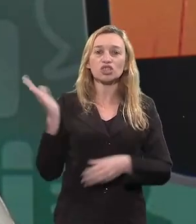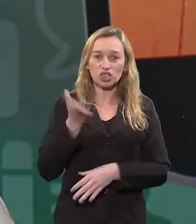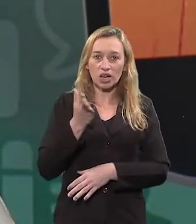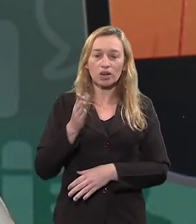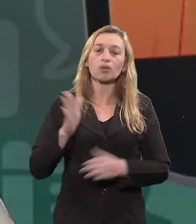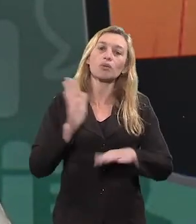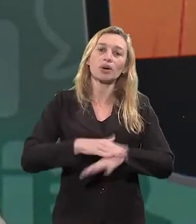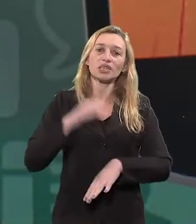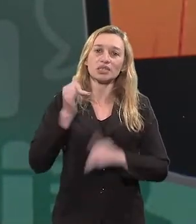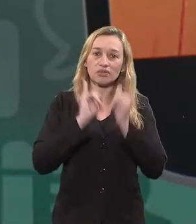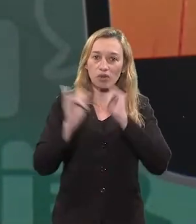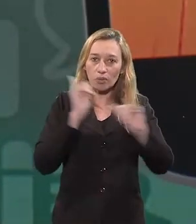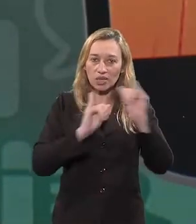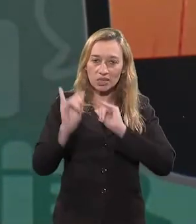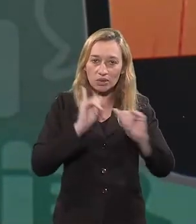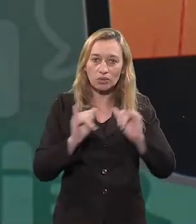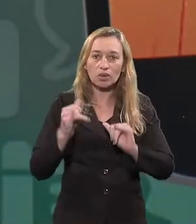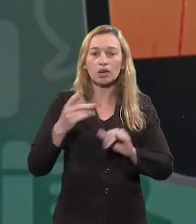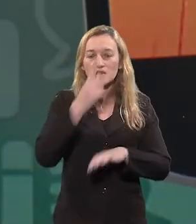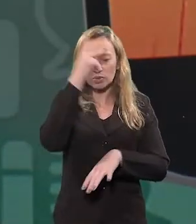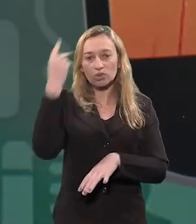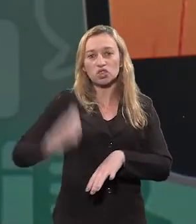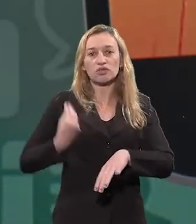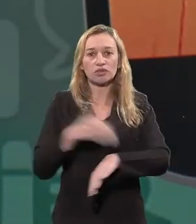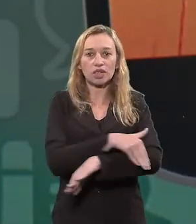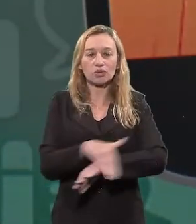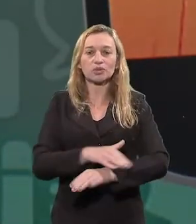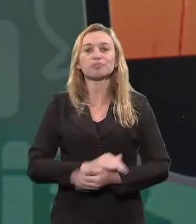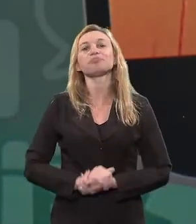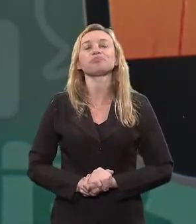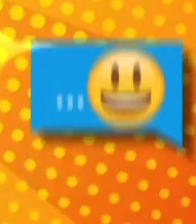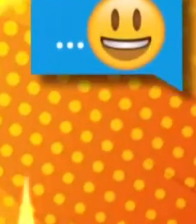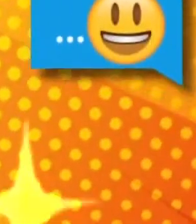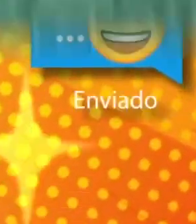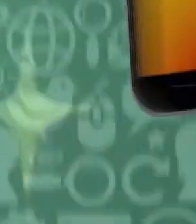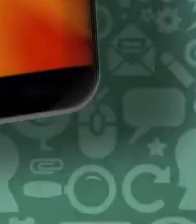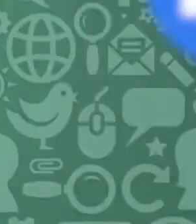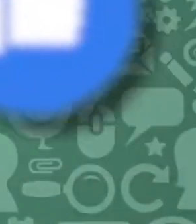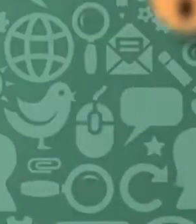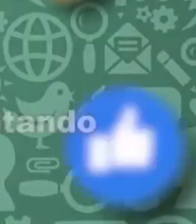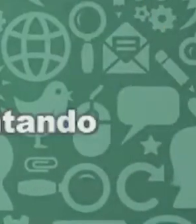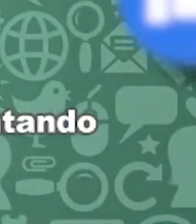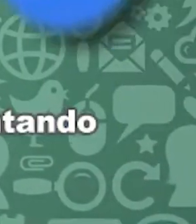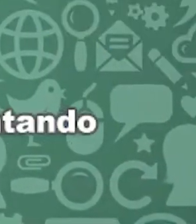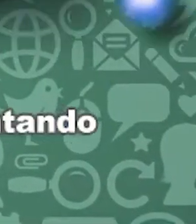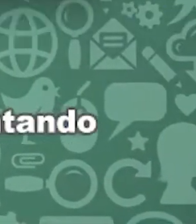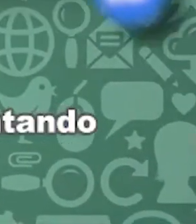volta já já com mais informações sobre essa questão dos moradores de rua.